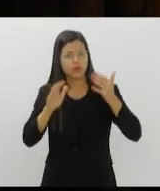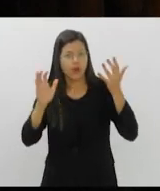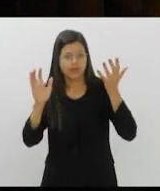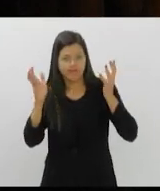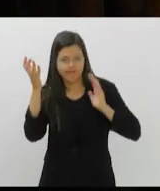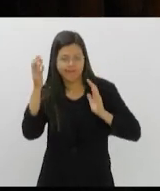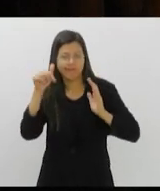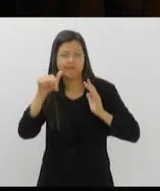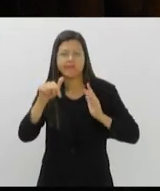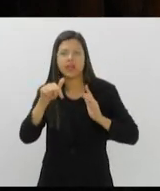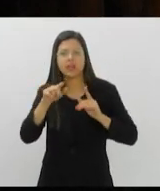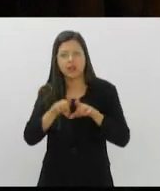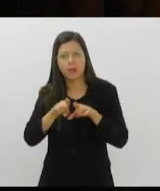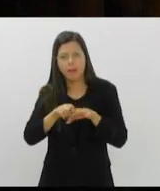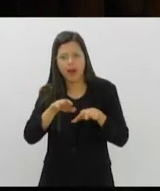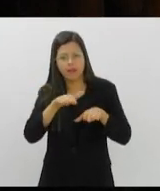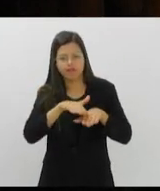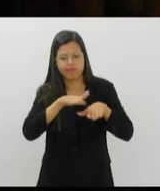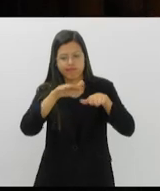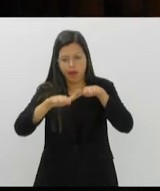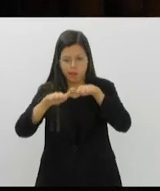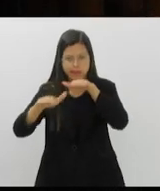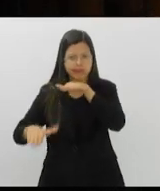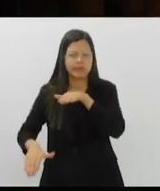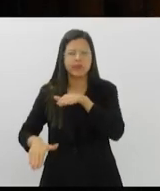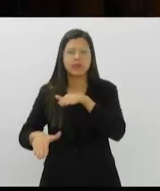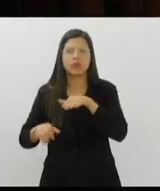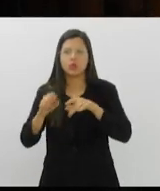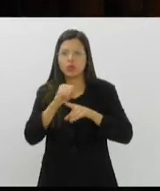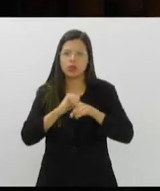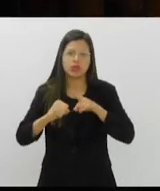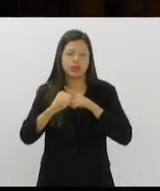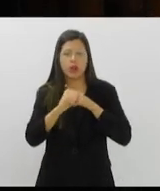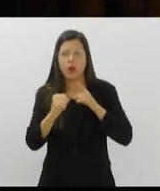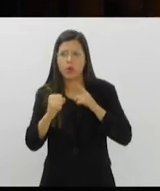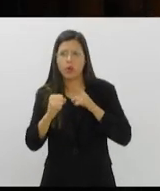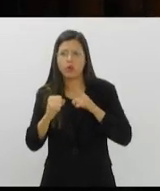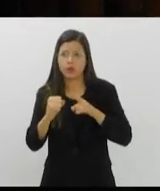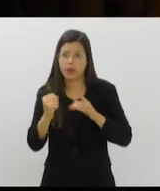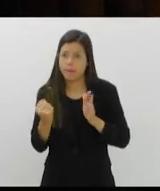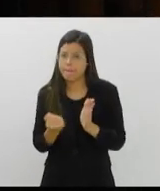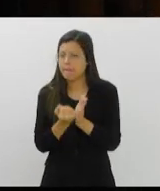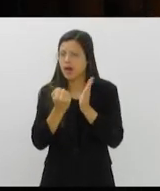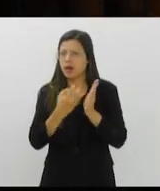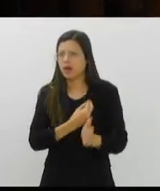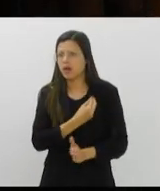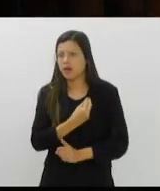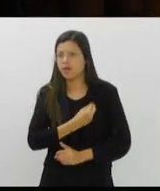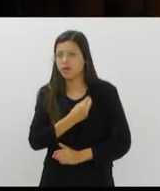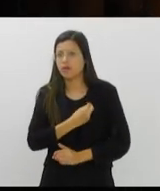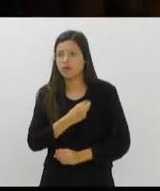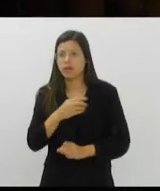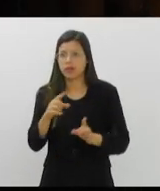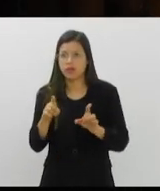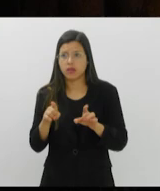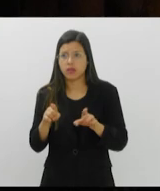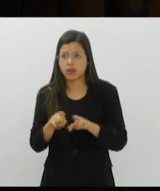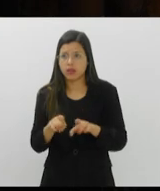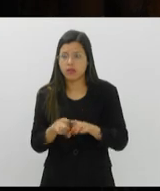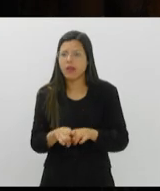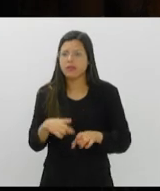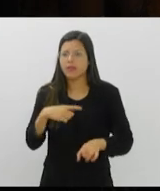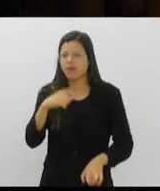desigualdades sociais que marcam o modo de vida naquela cidade, com uma topografia também, com tantas